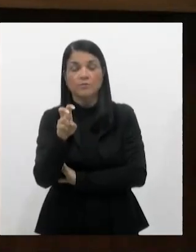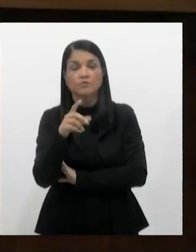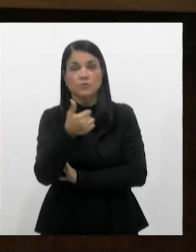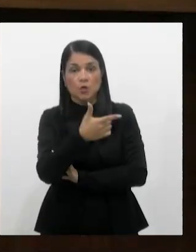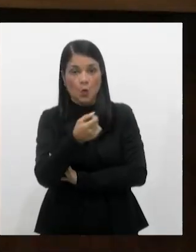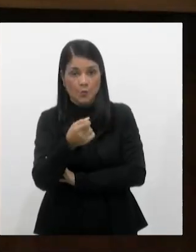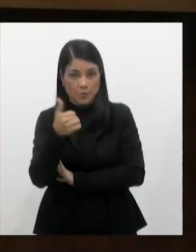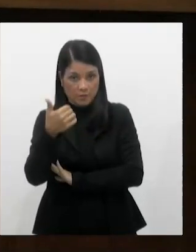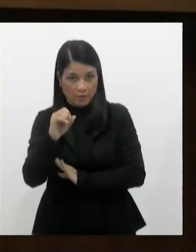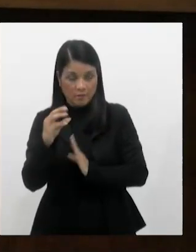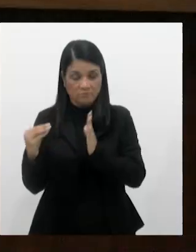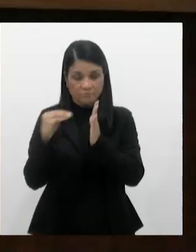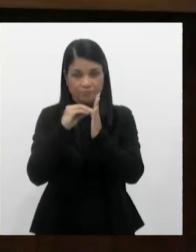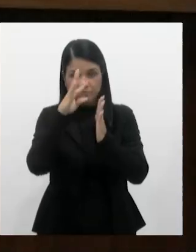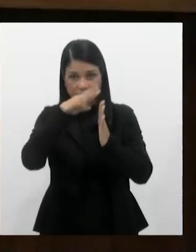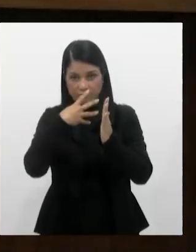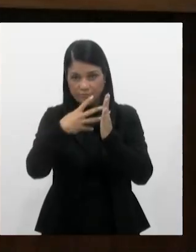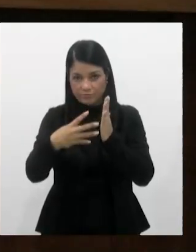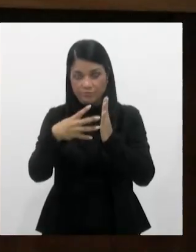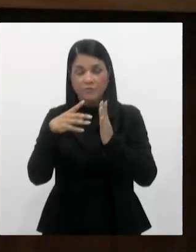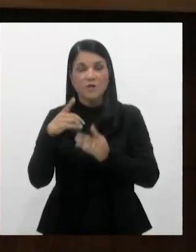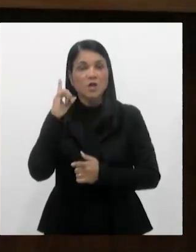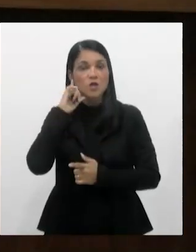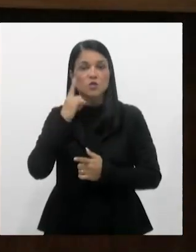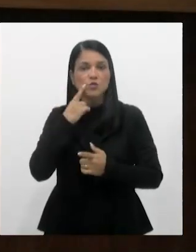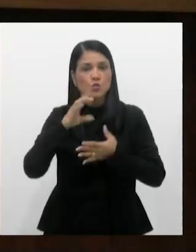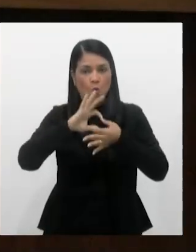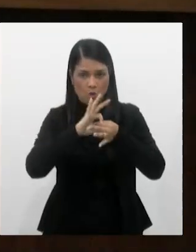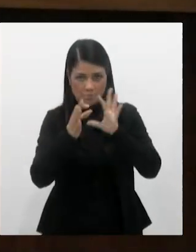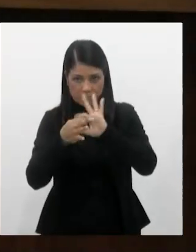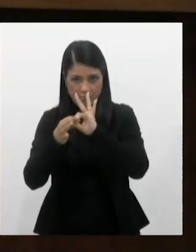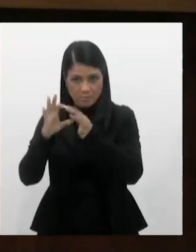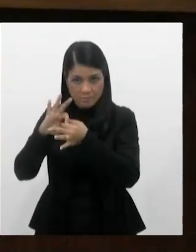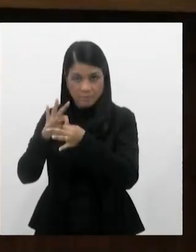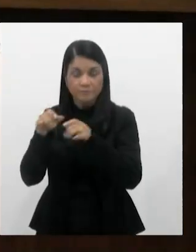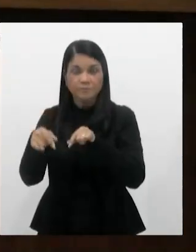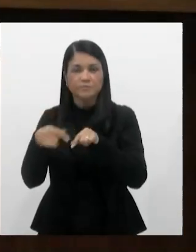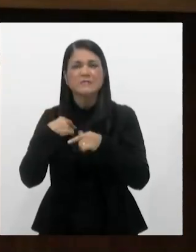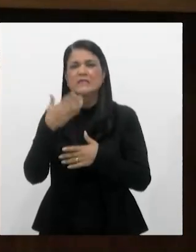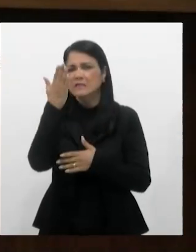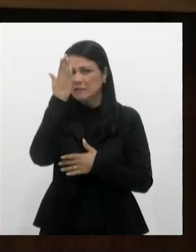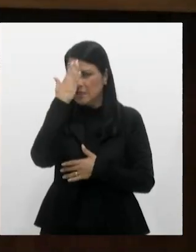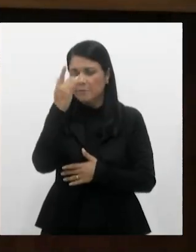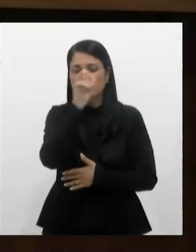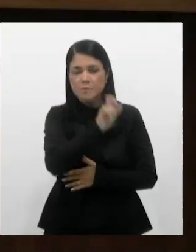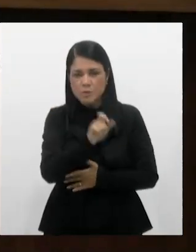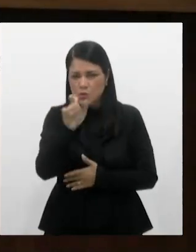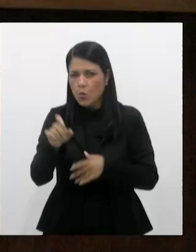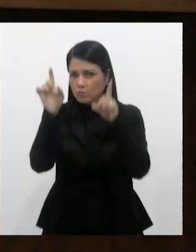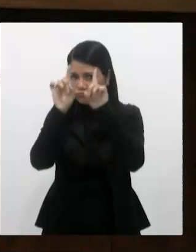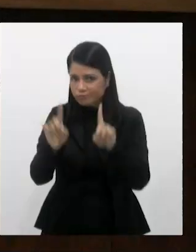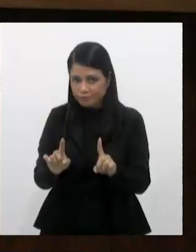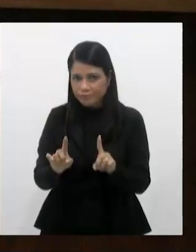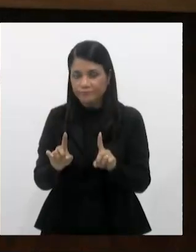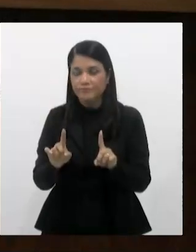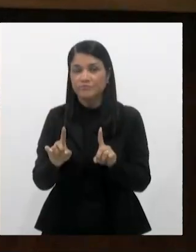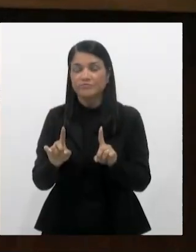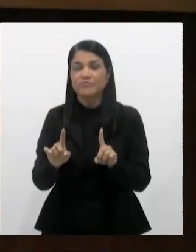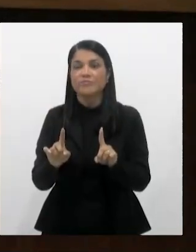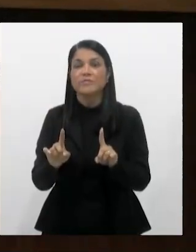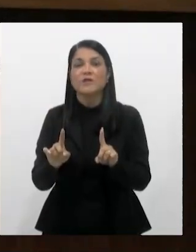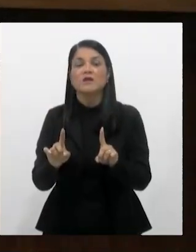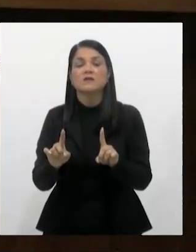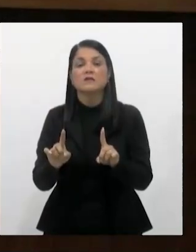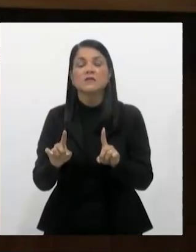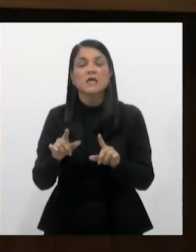Janeiro a Semana Estadual das Surdo-Olimpíadas. A gente sabe que pessoas com deficiência são, antes de qualquer coisa,